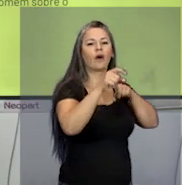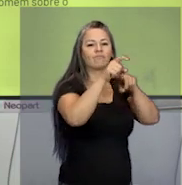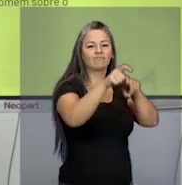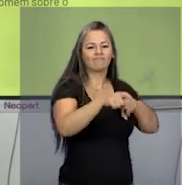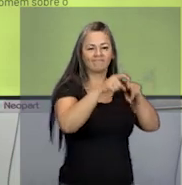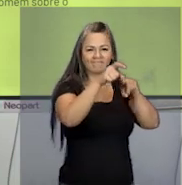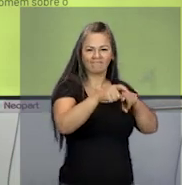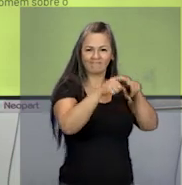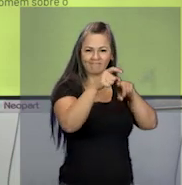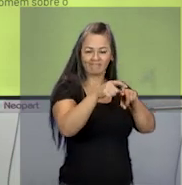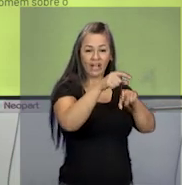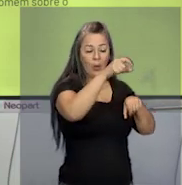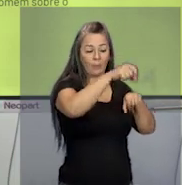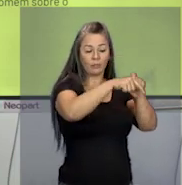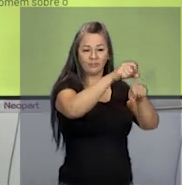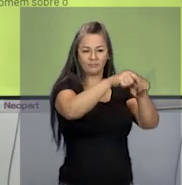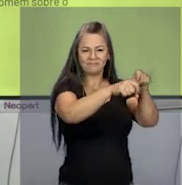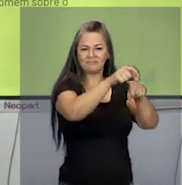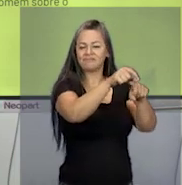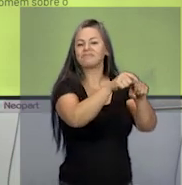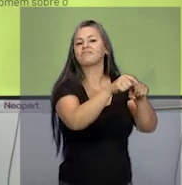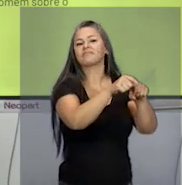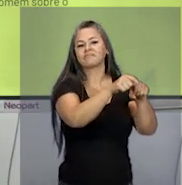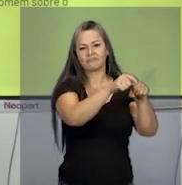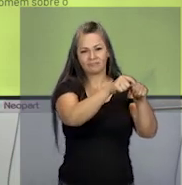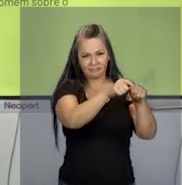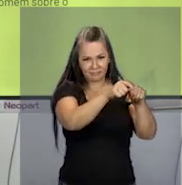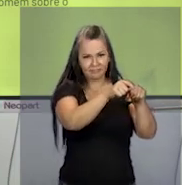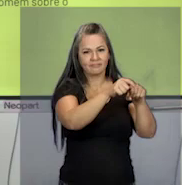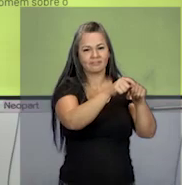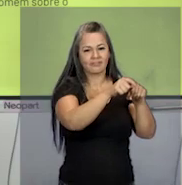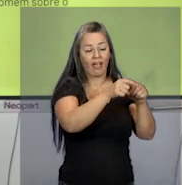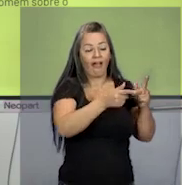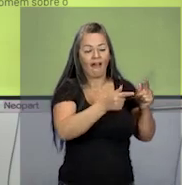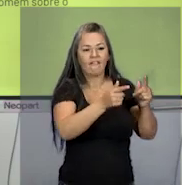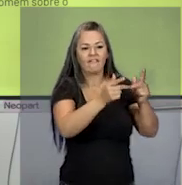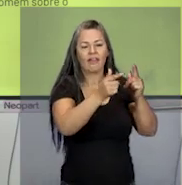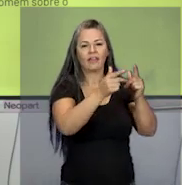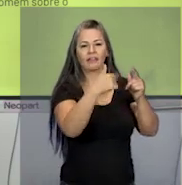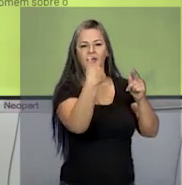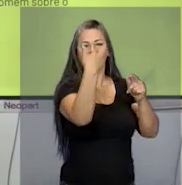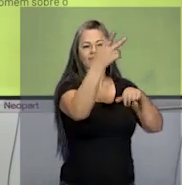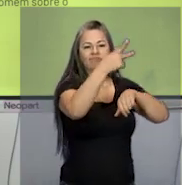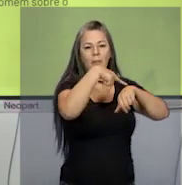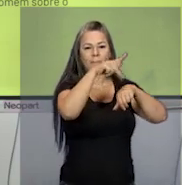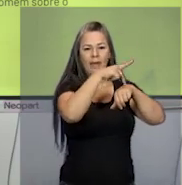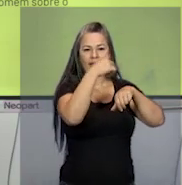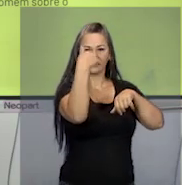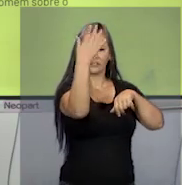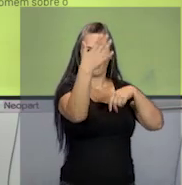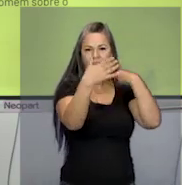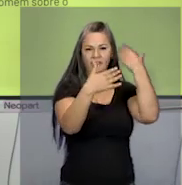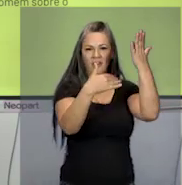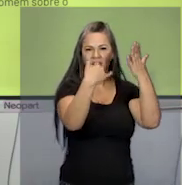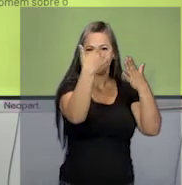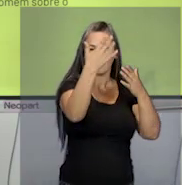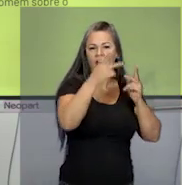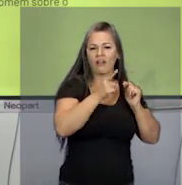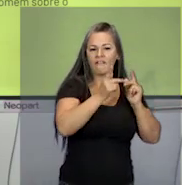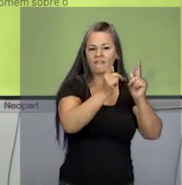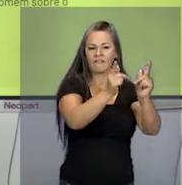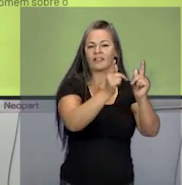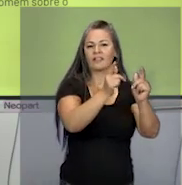visando a questão do setor, né, visando aí o comércio internacional, né, que a demanda é muito grande em relação